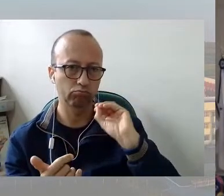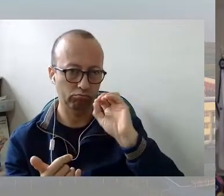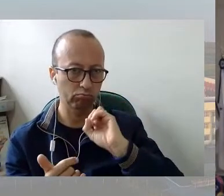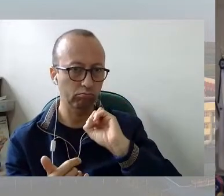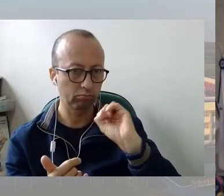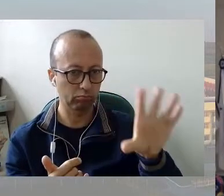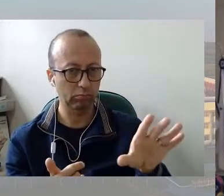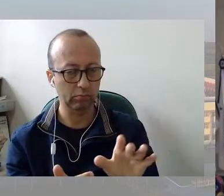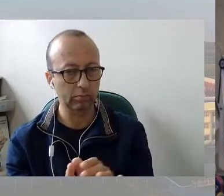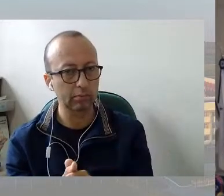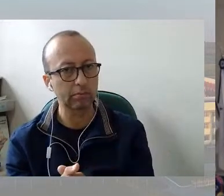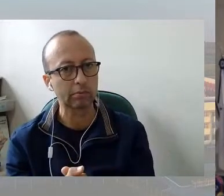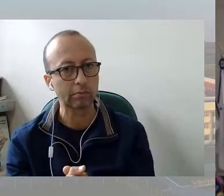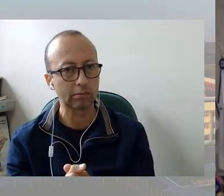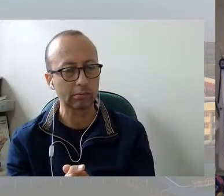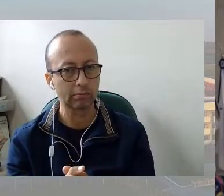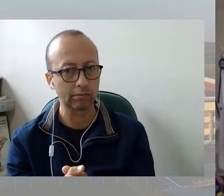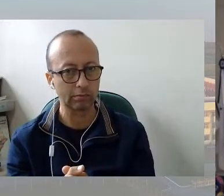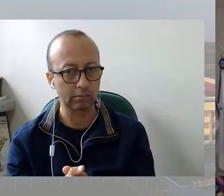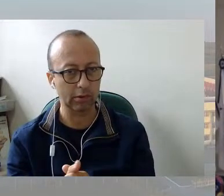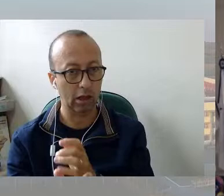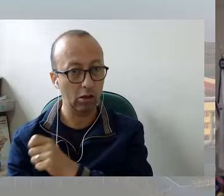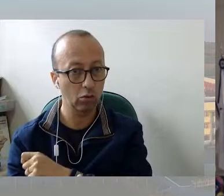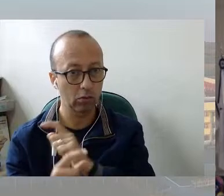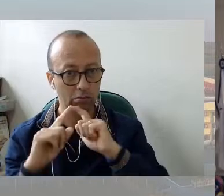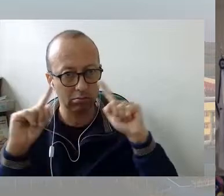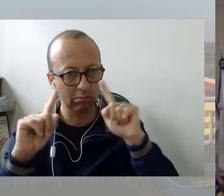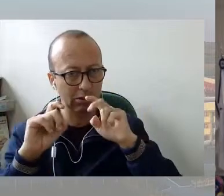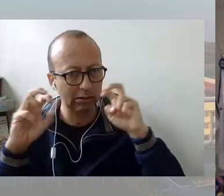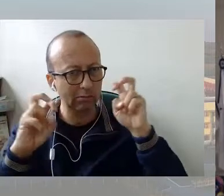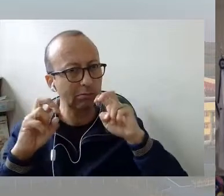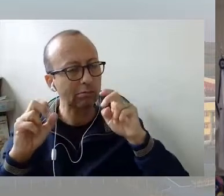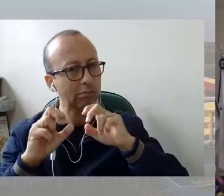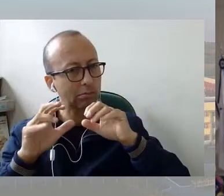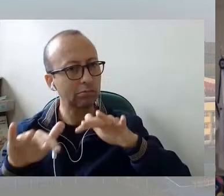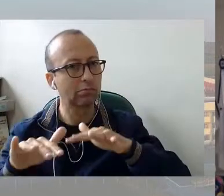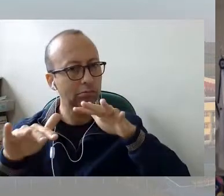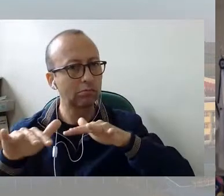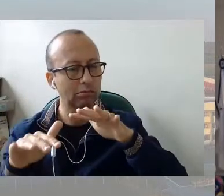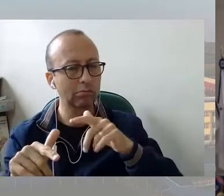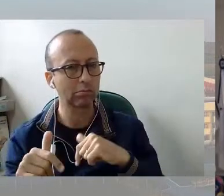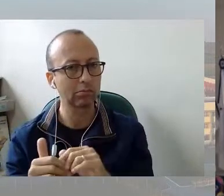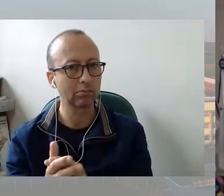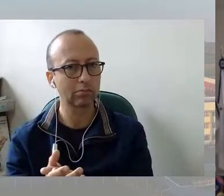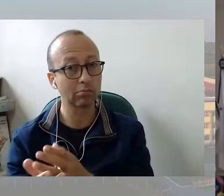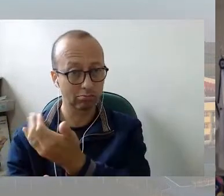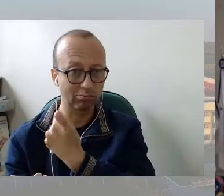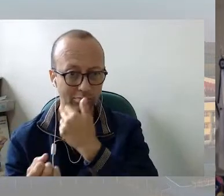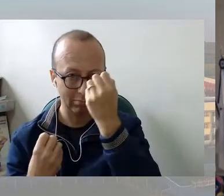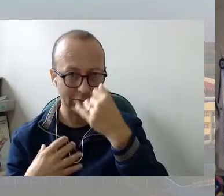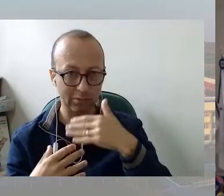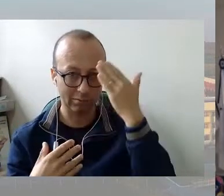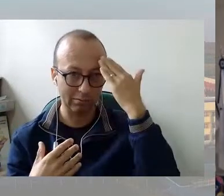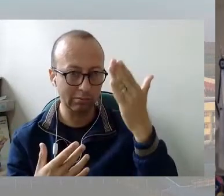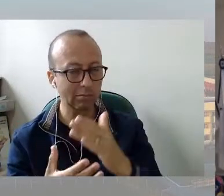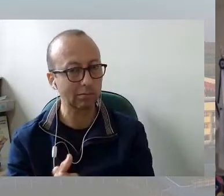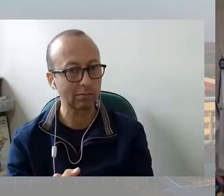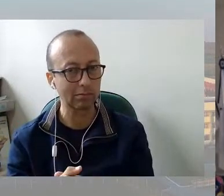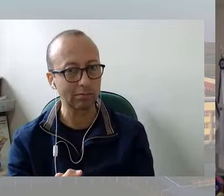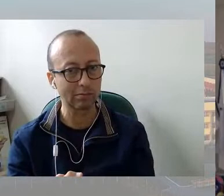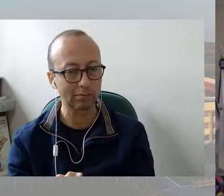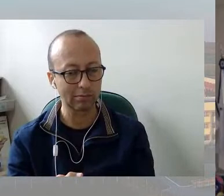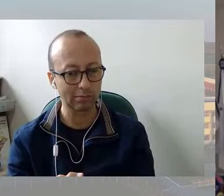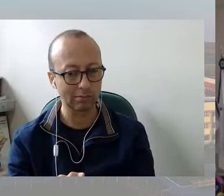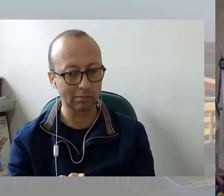até hoje, da manifestação dos estudantes que eu gravei com o celular. Então, essa é uma preocupação. Obrigado por esclarecer, magnífico reitor.